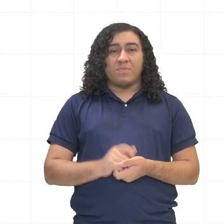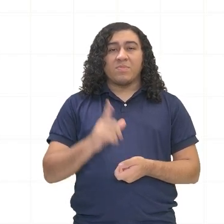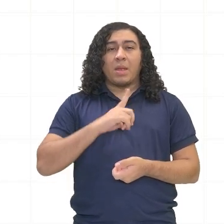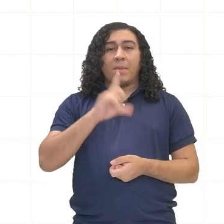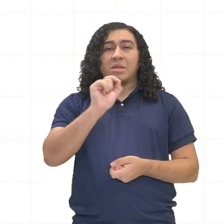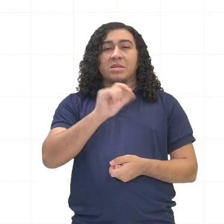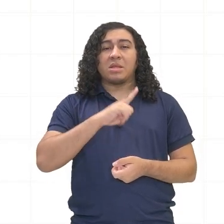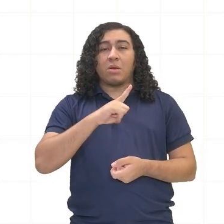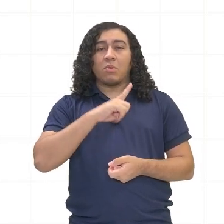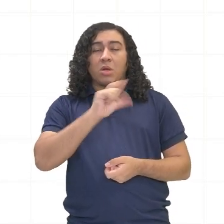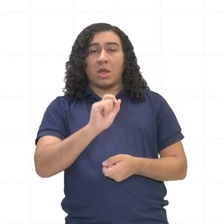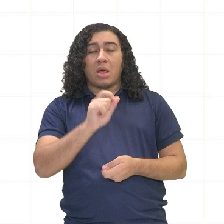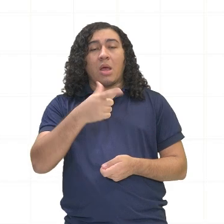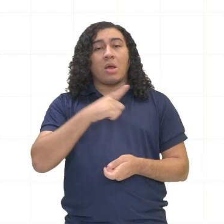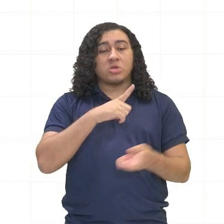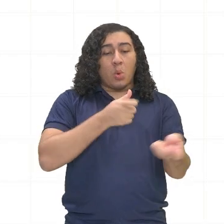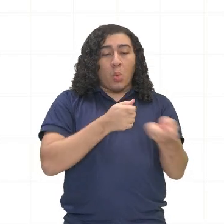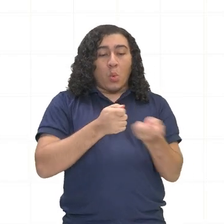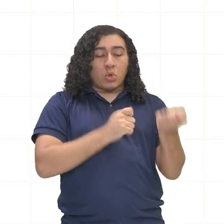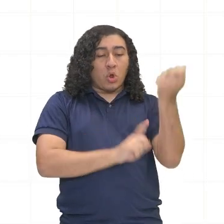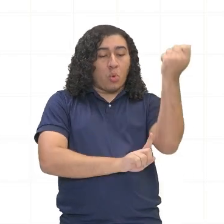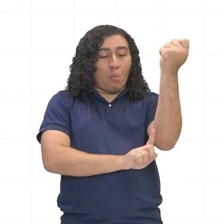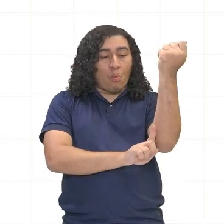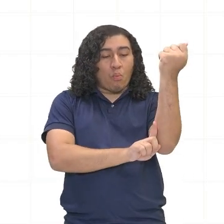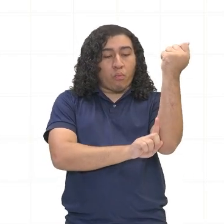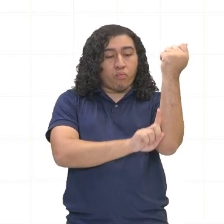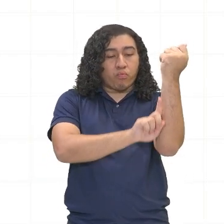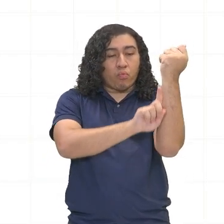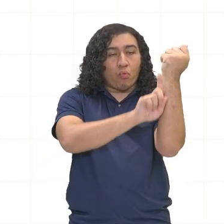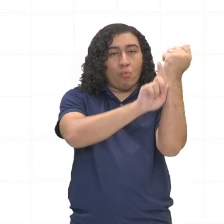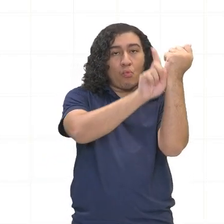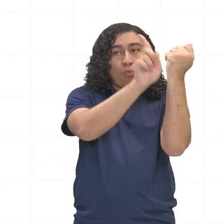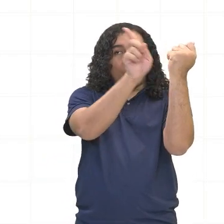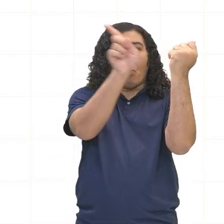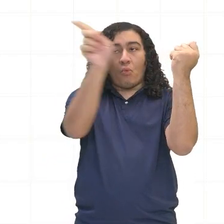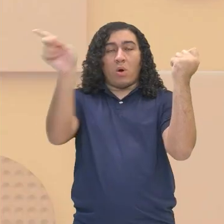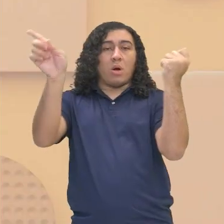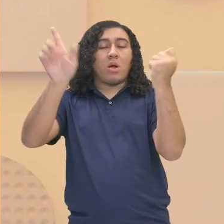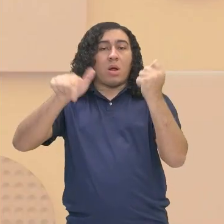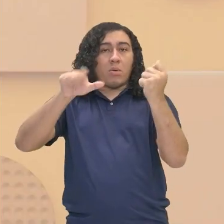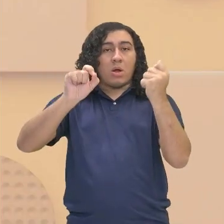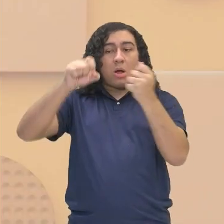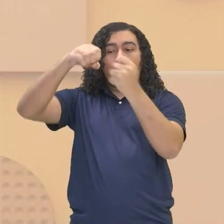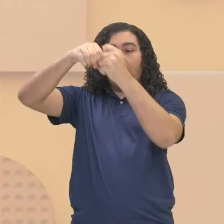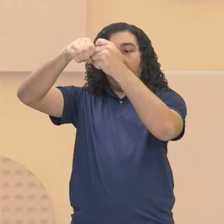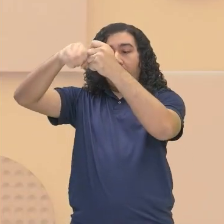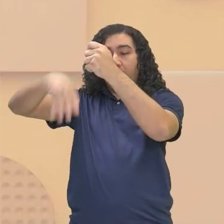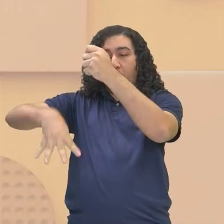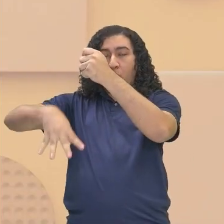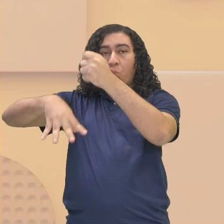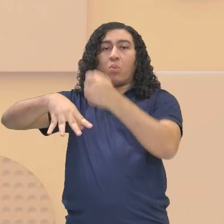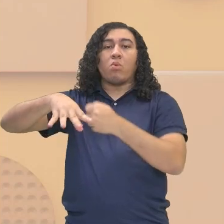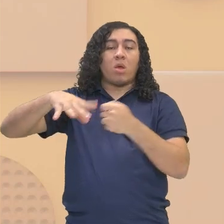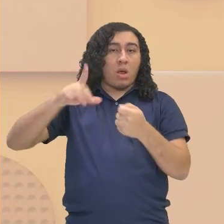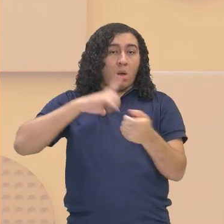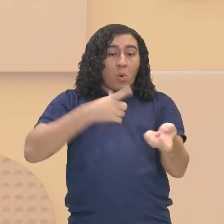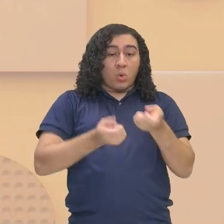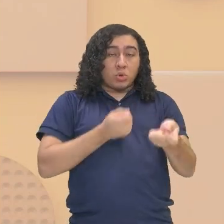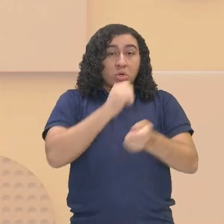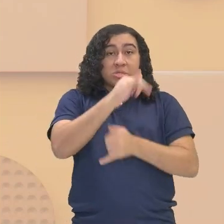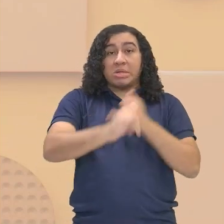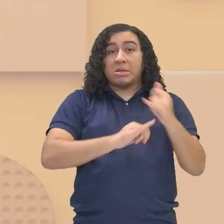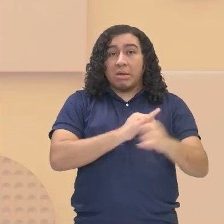do nosso tempo presente, né? Então, por isso a importância da gente perceber, inclusive, né, esses